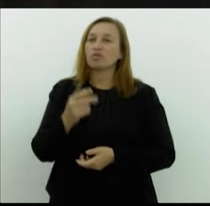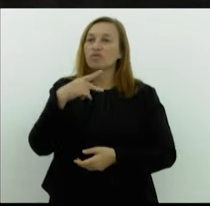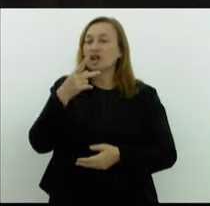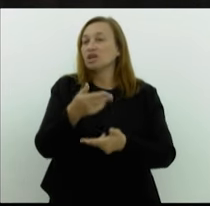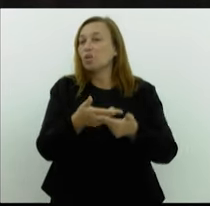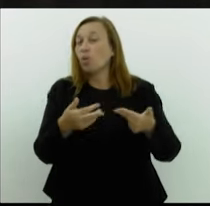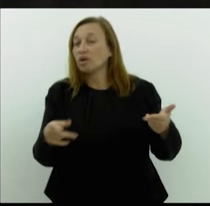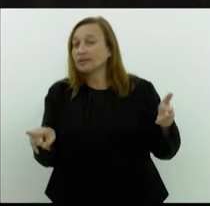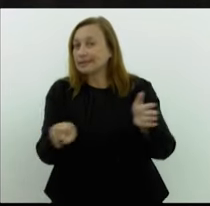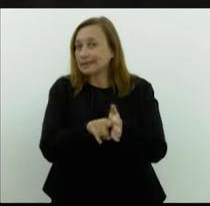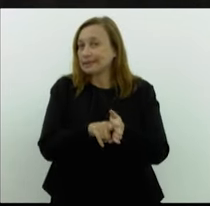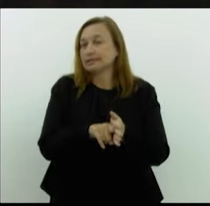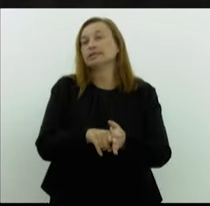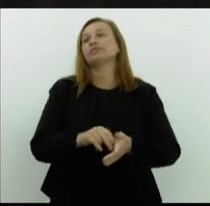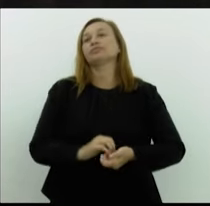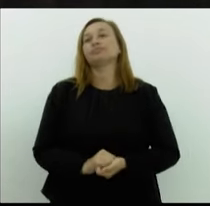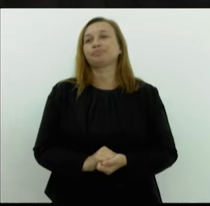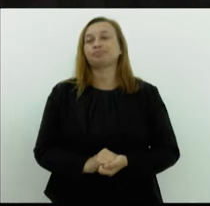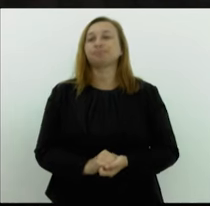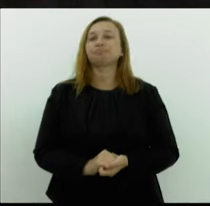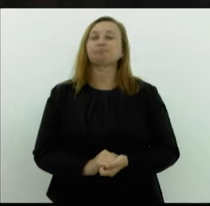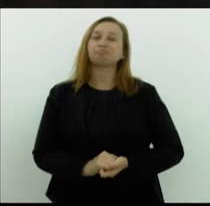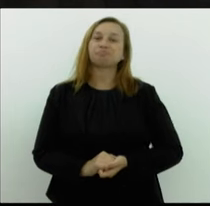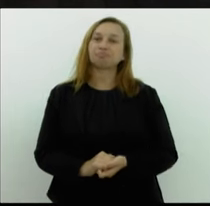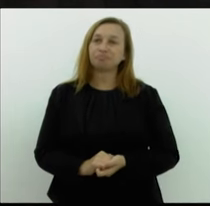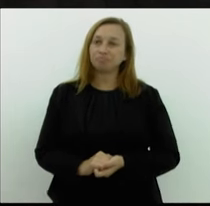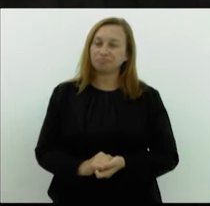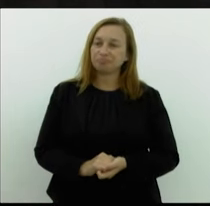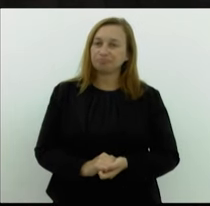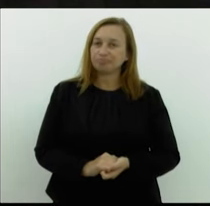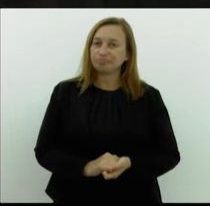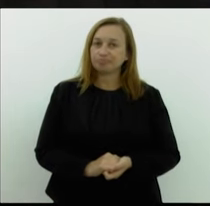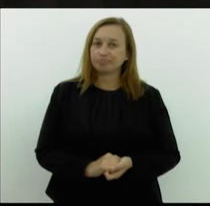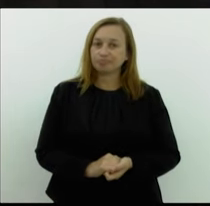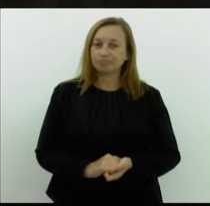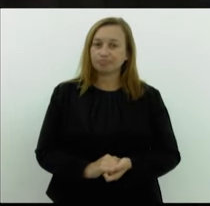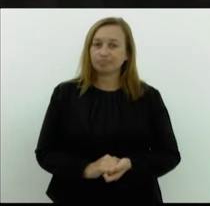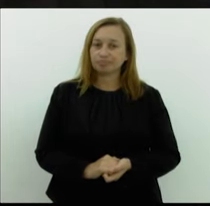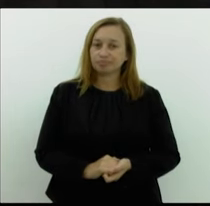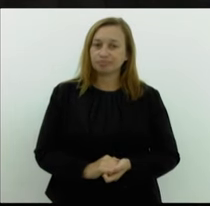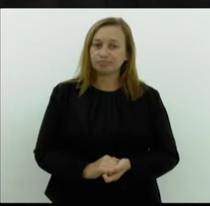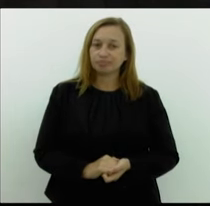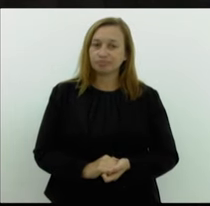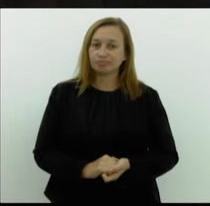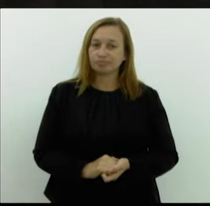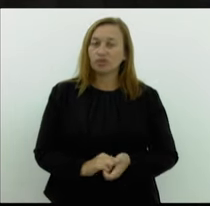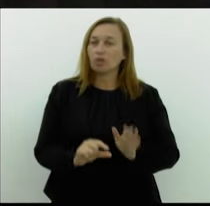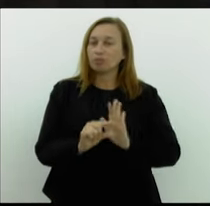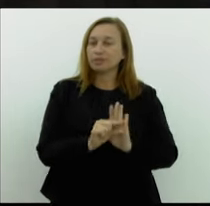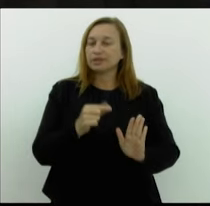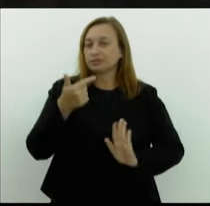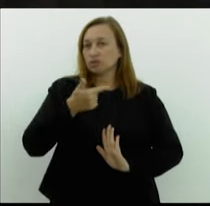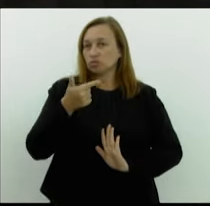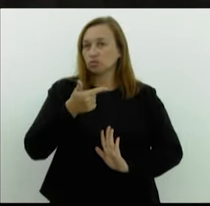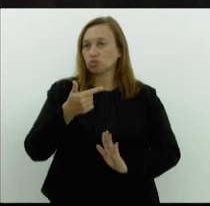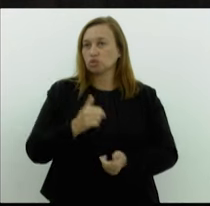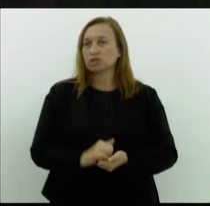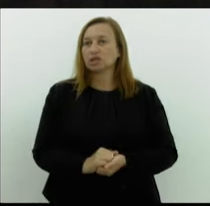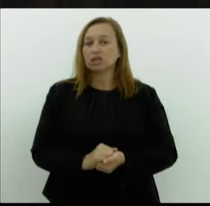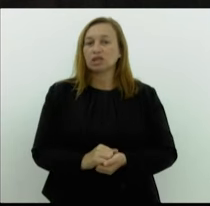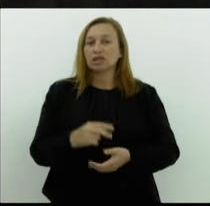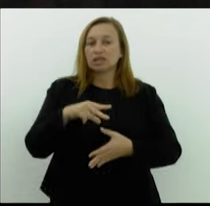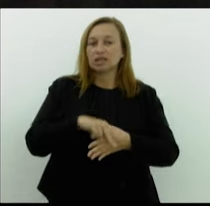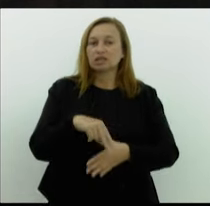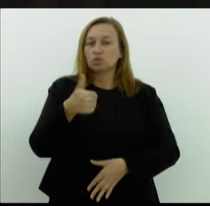negativos. Diz lá o parágrafo 2º do